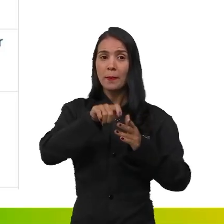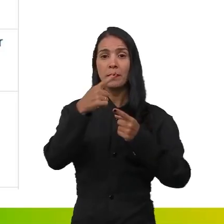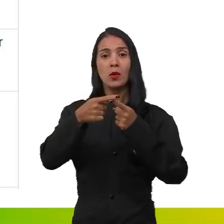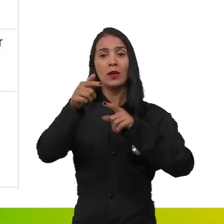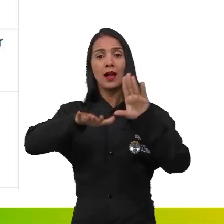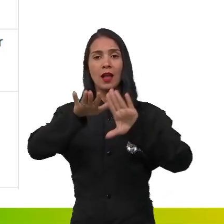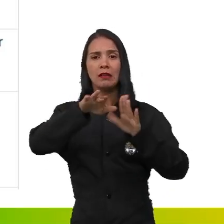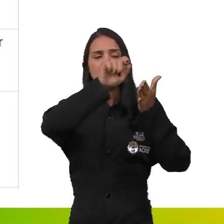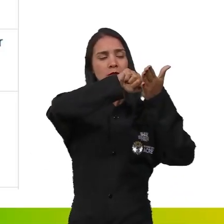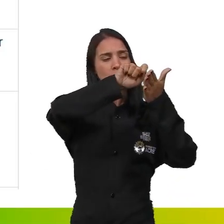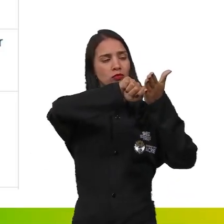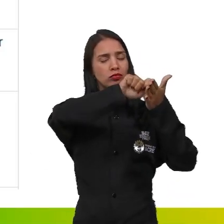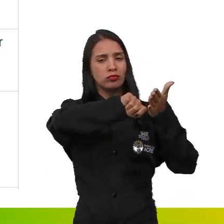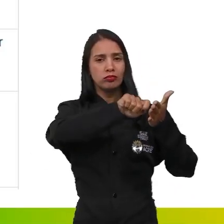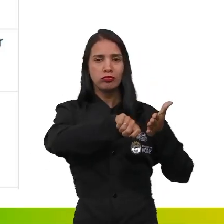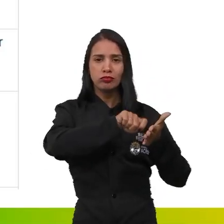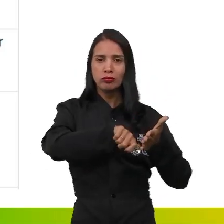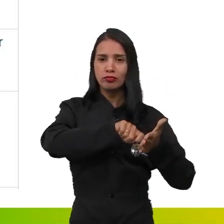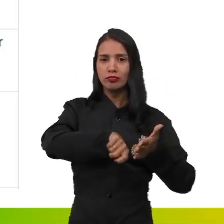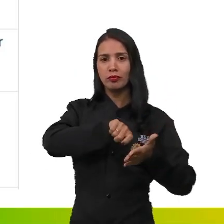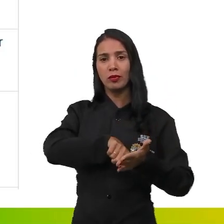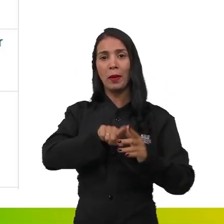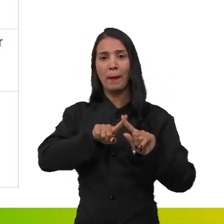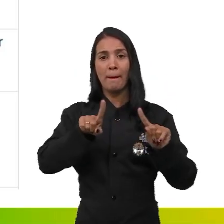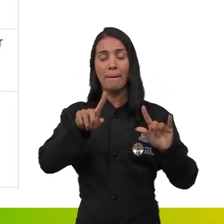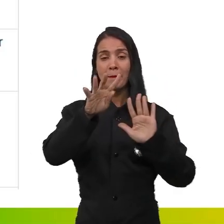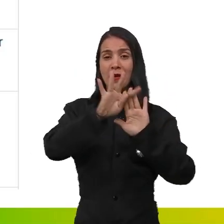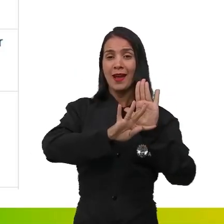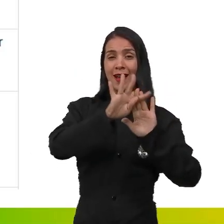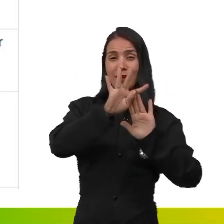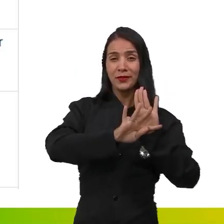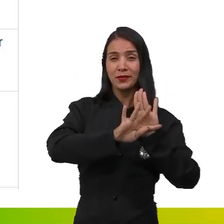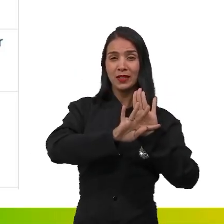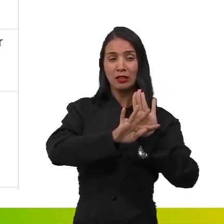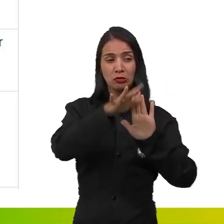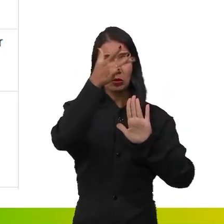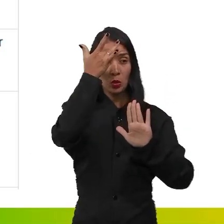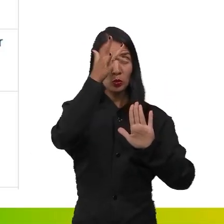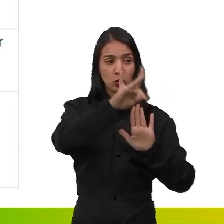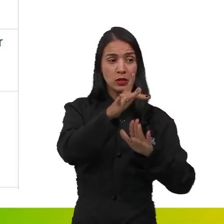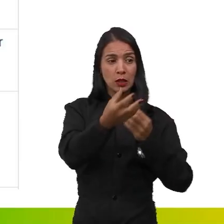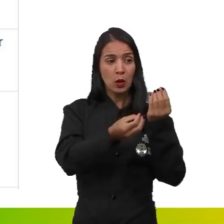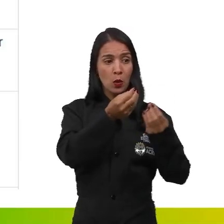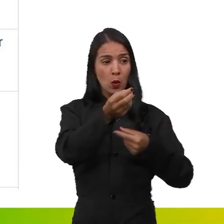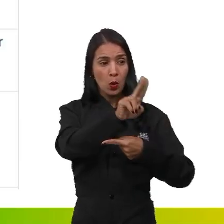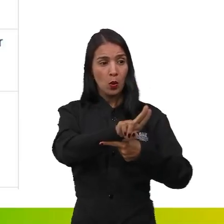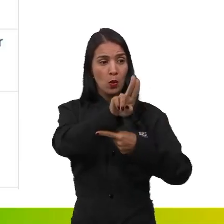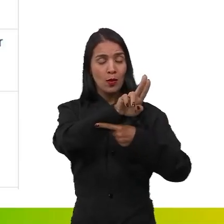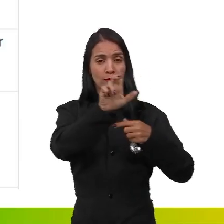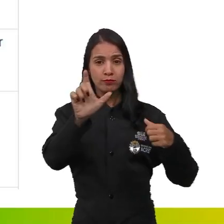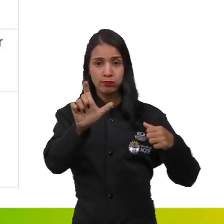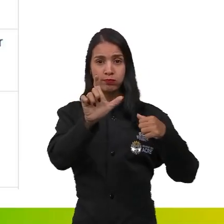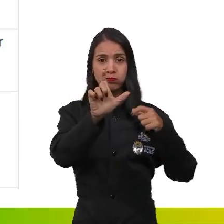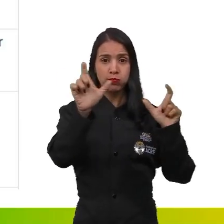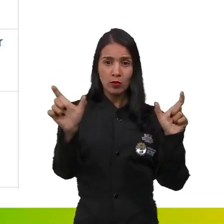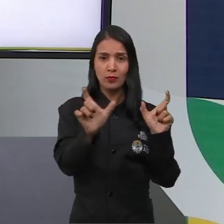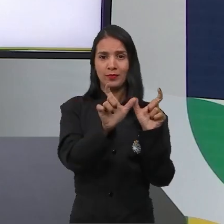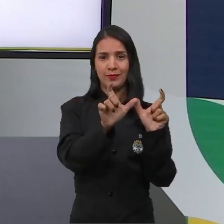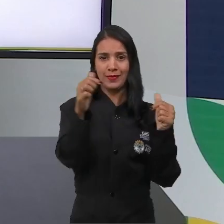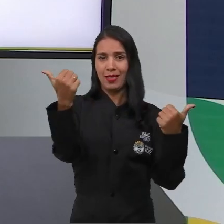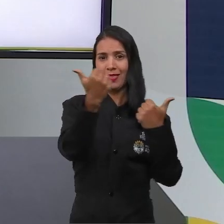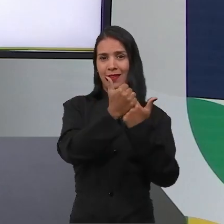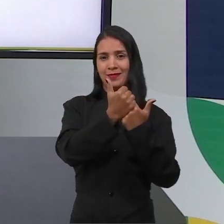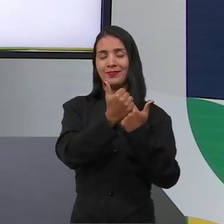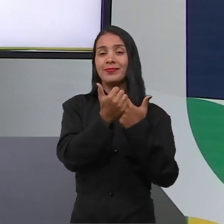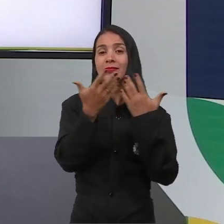estamos ali escrevendo ali um texto ali, e eu não sei qual termo utilizar para substituição. Mas, professora, como